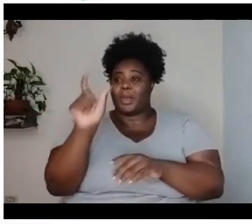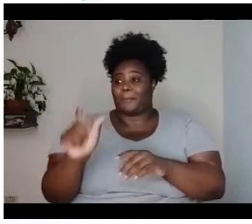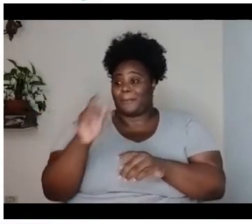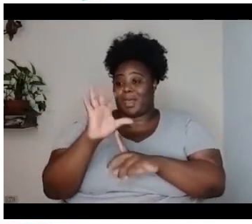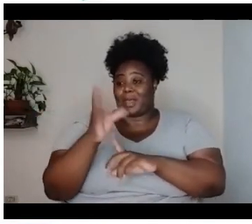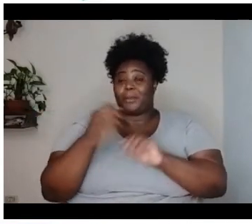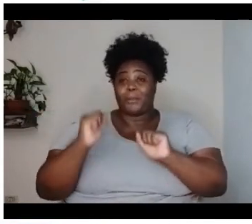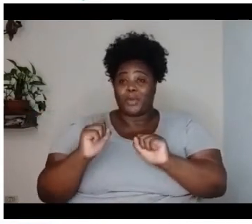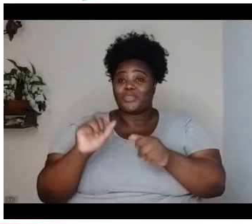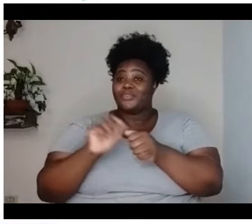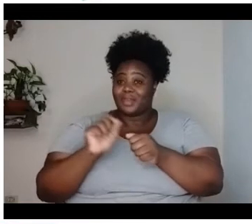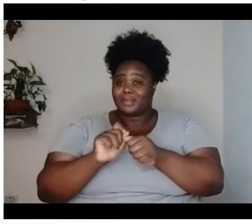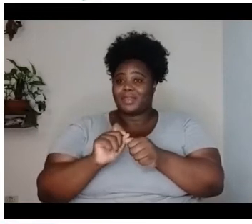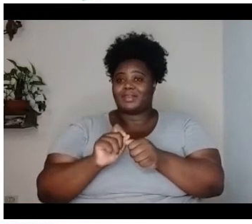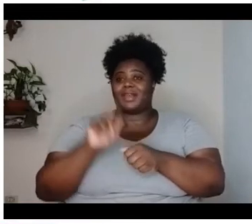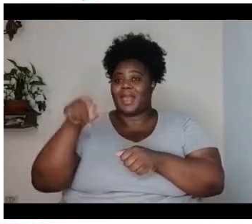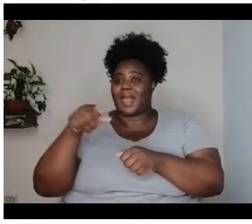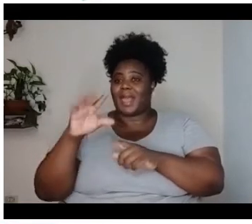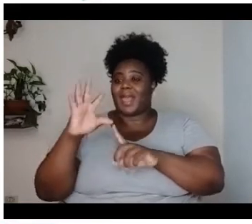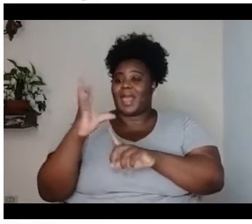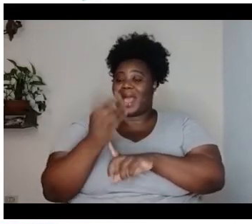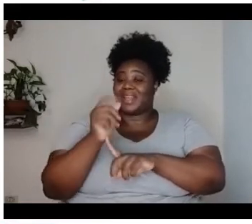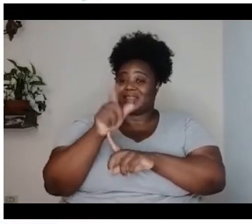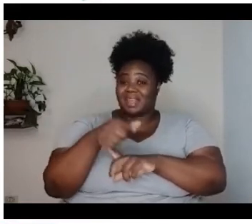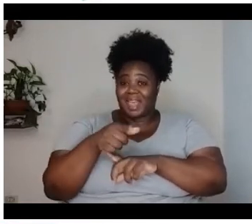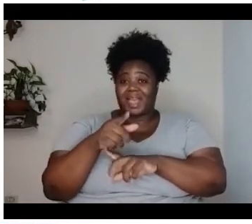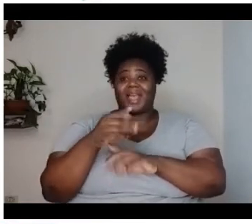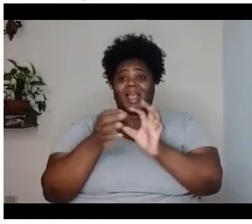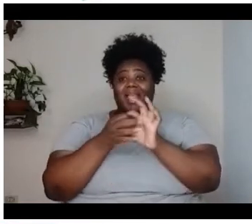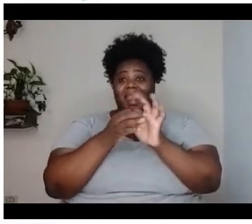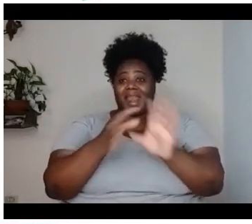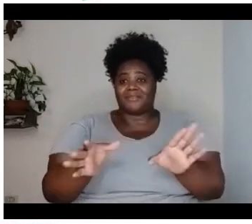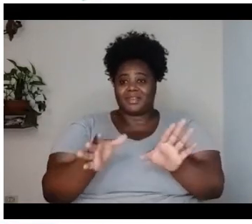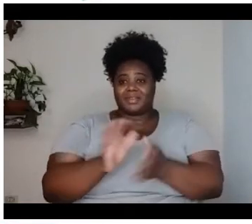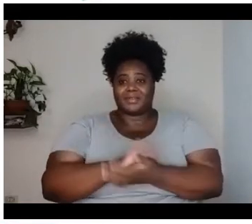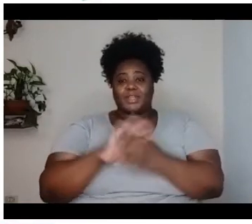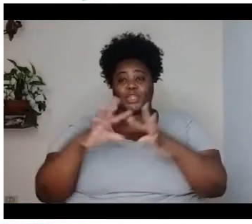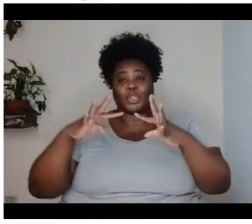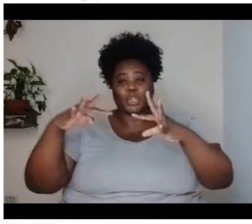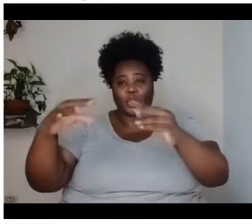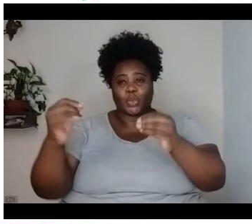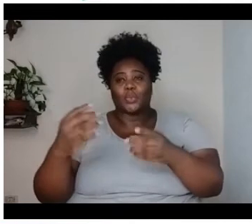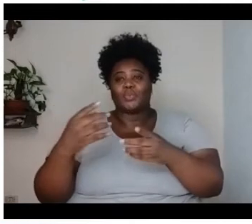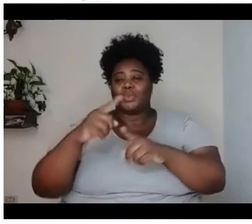deve fazer. A arte tem e ela deve ser totalmente sem censura e